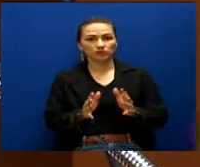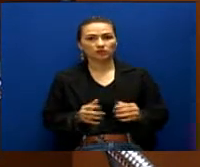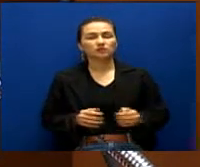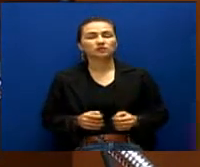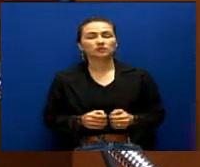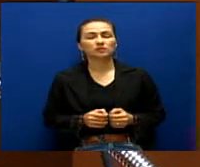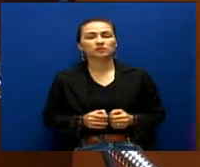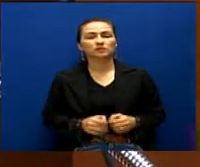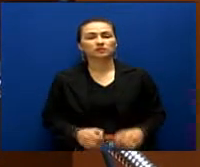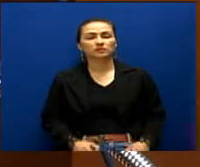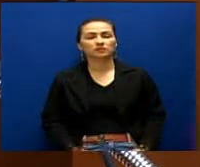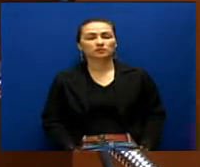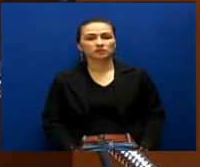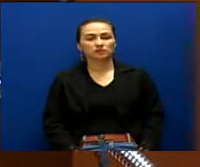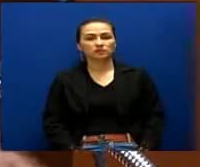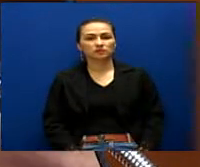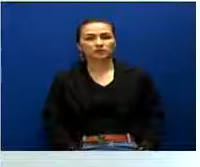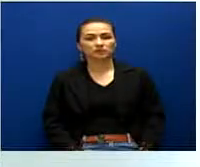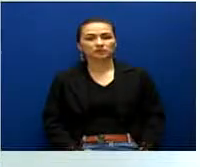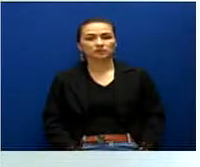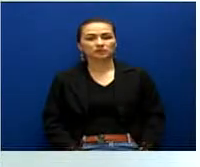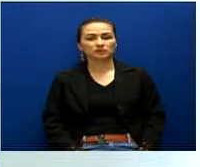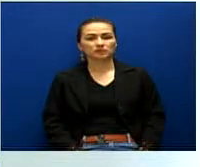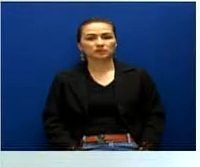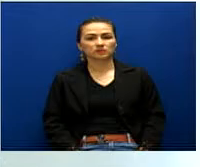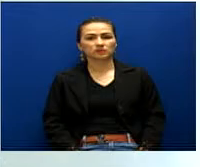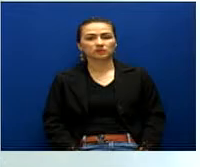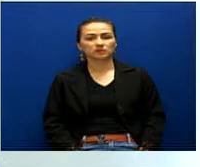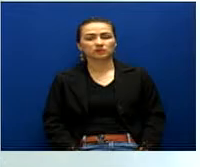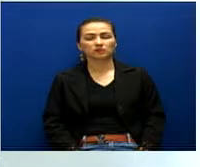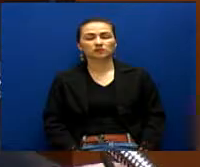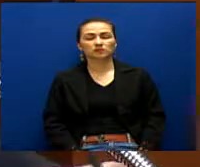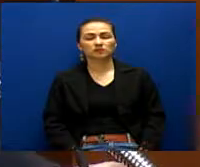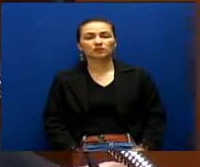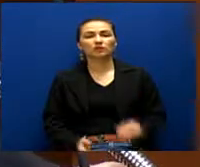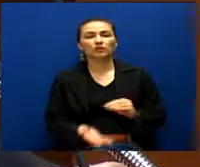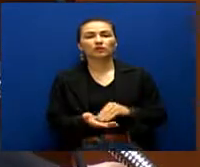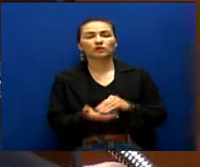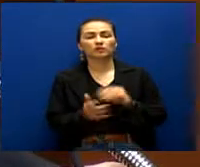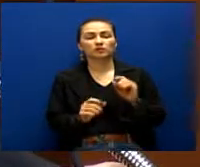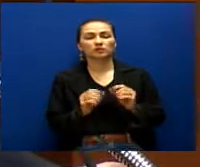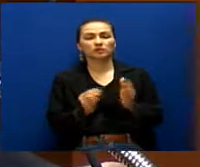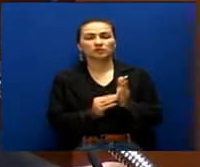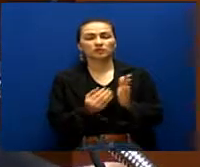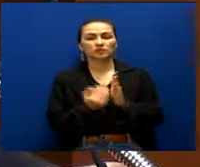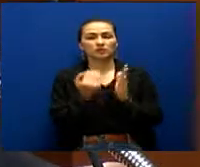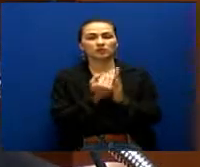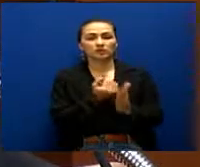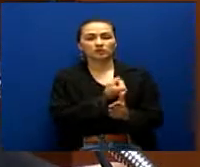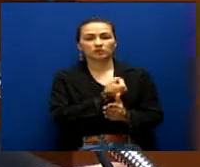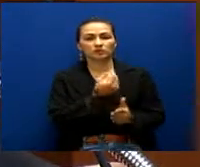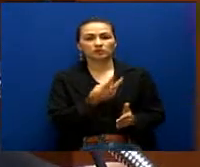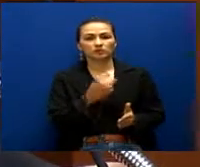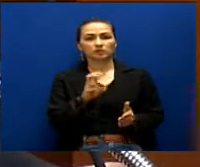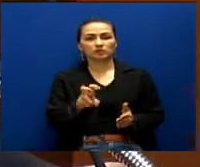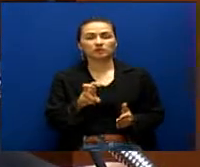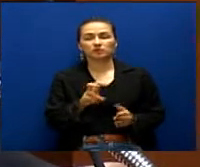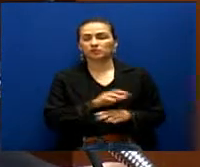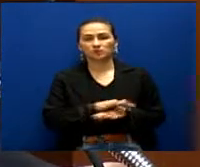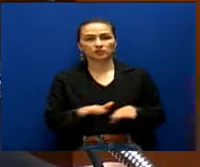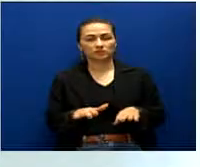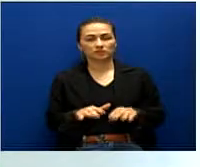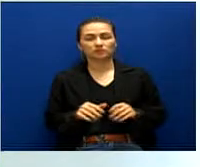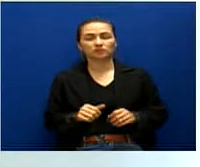3 e a 6. Então já ficaria... Só falta a senhora falar sobre a emenda número 2 e a emenda número 5. É